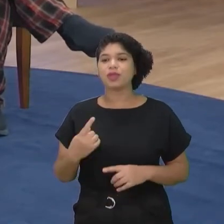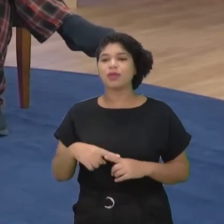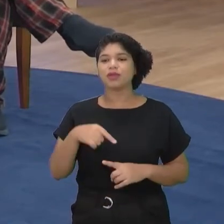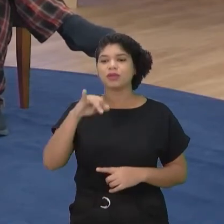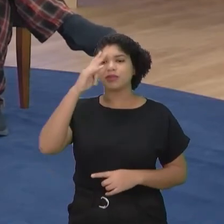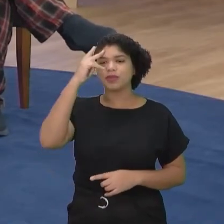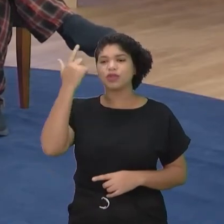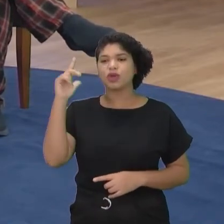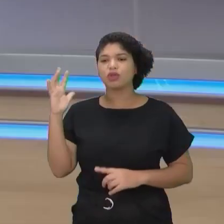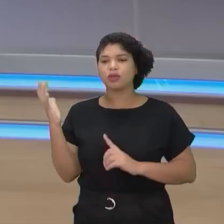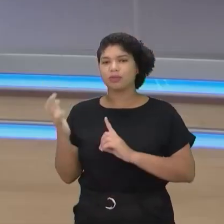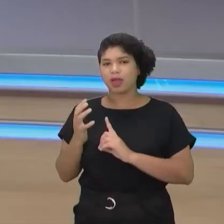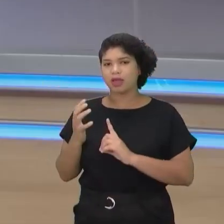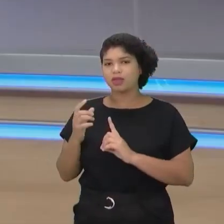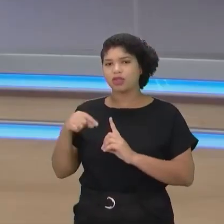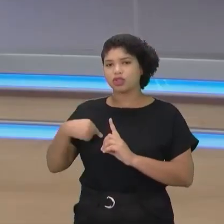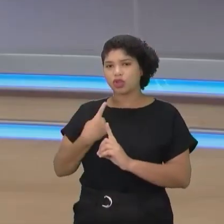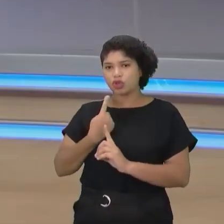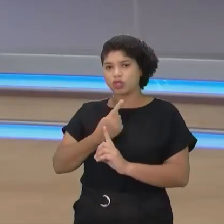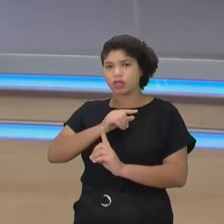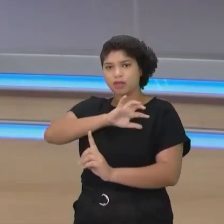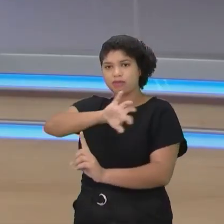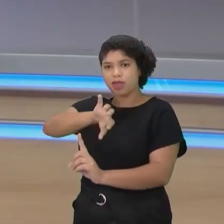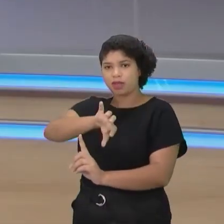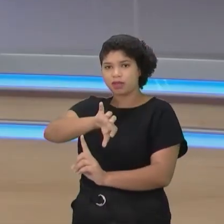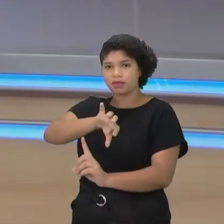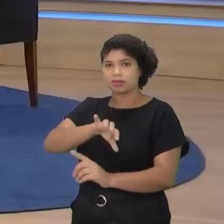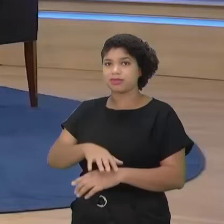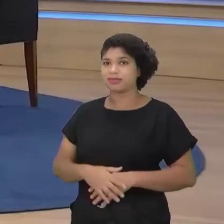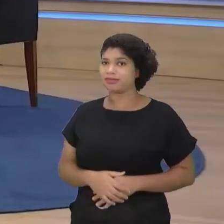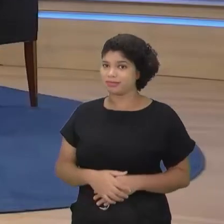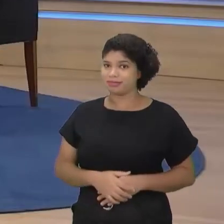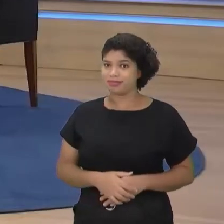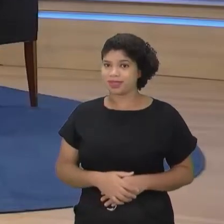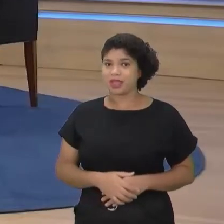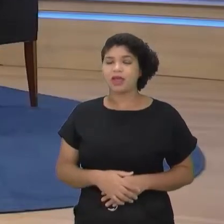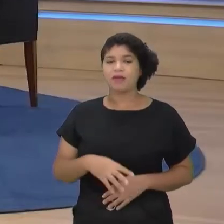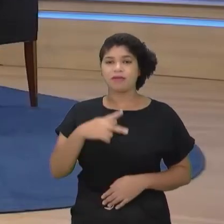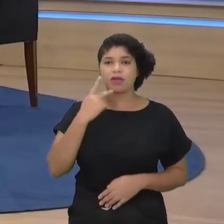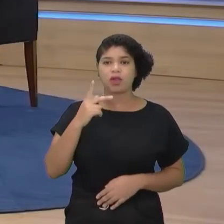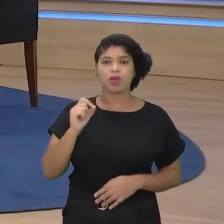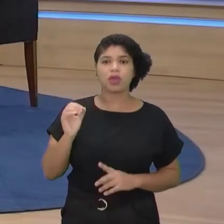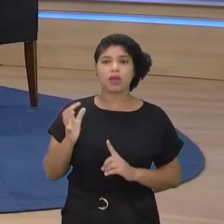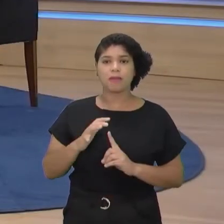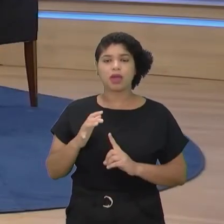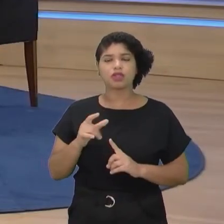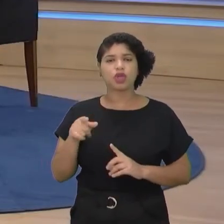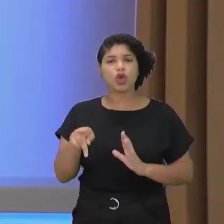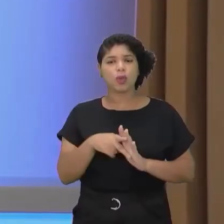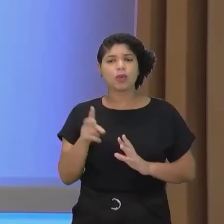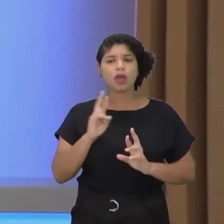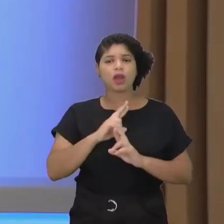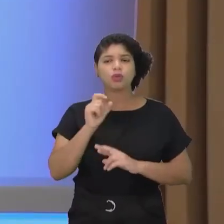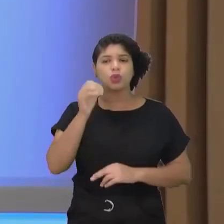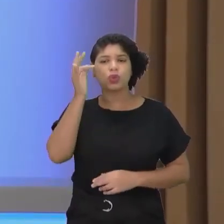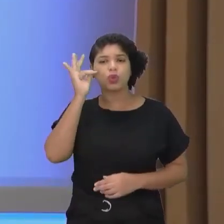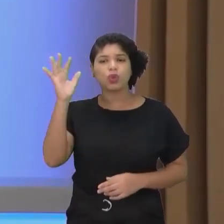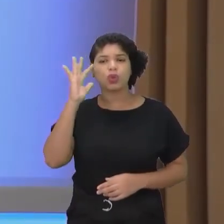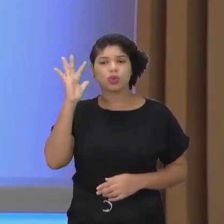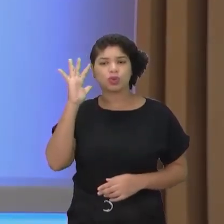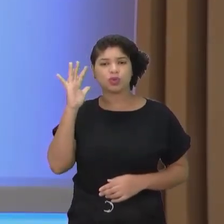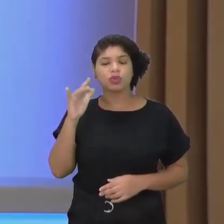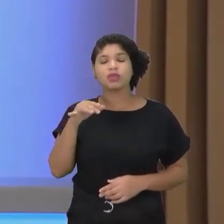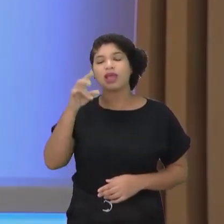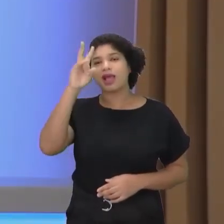mas nós afetamos os outros? Eu estou pensando nessa coisa de afetar um ao outro, tem a ver com a filosofia também. Eu me